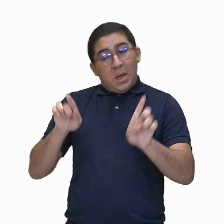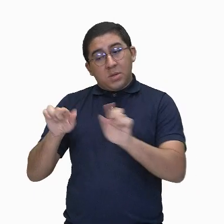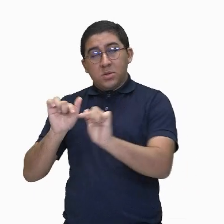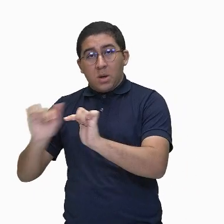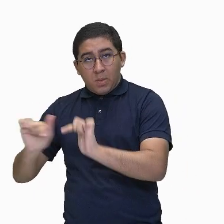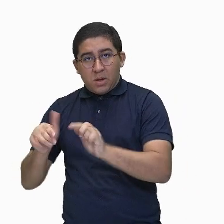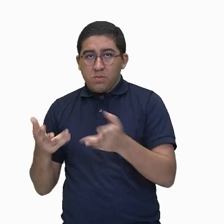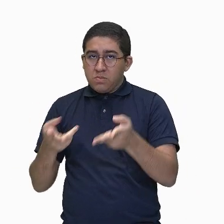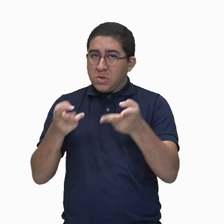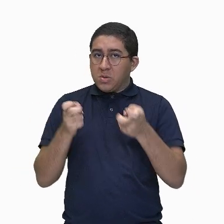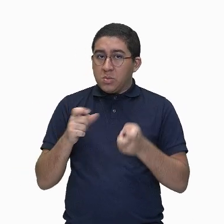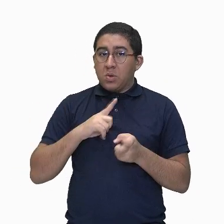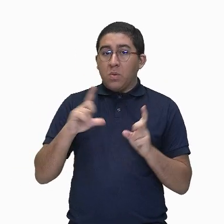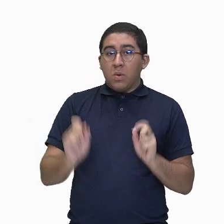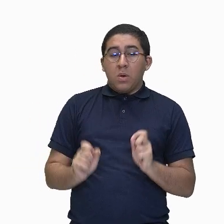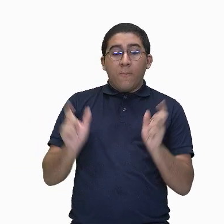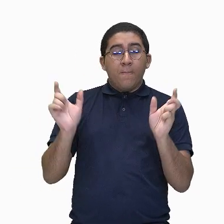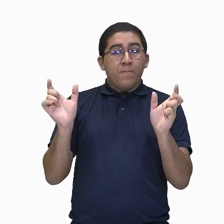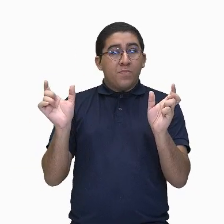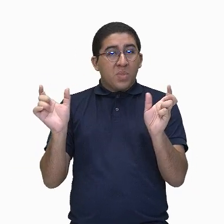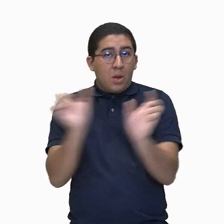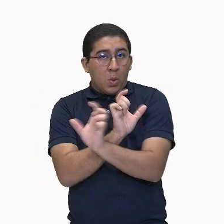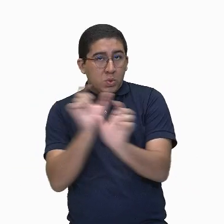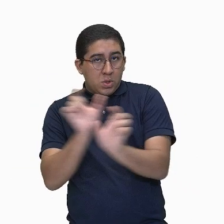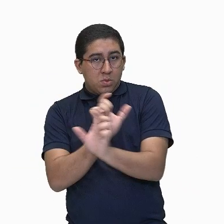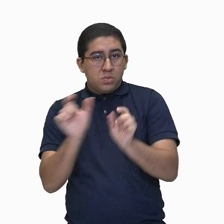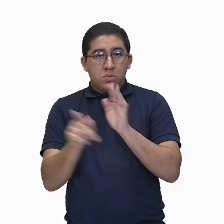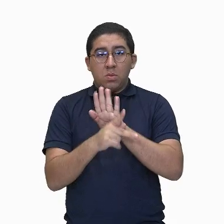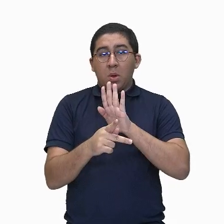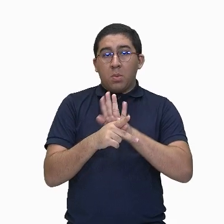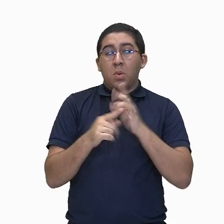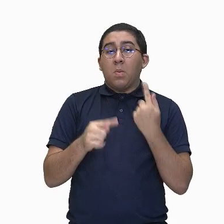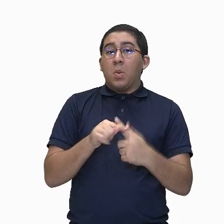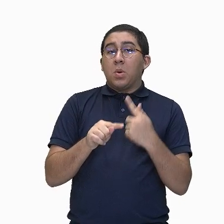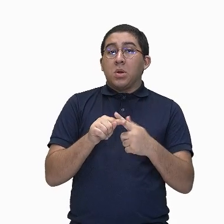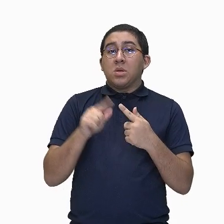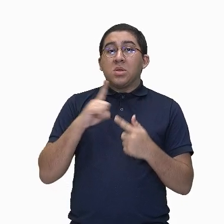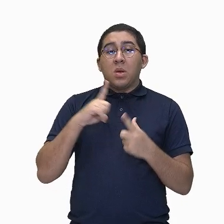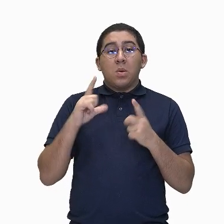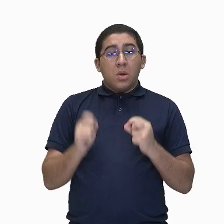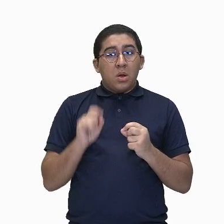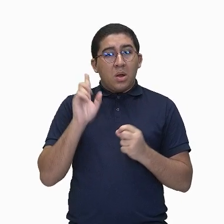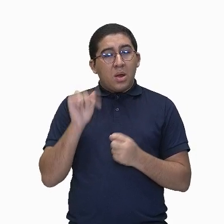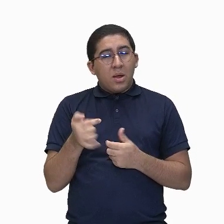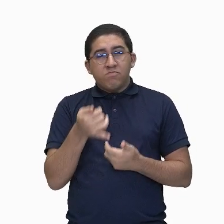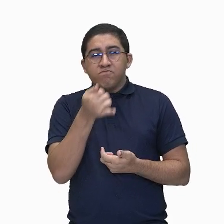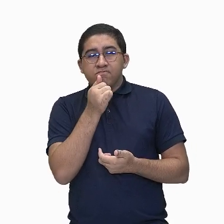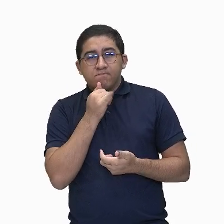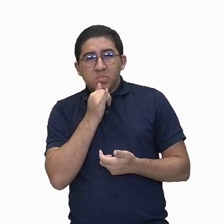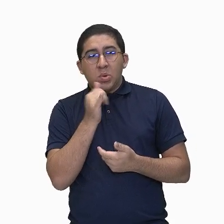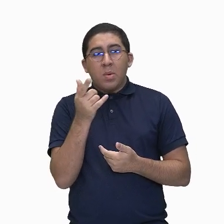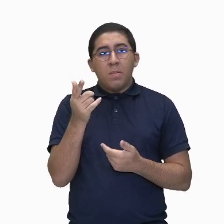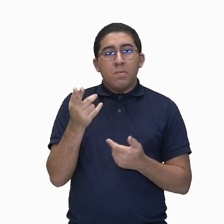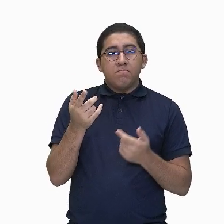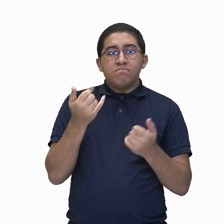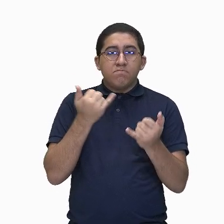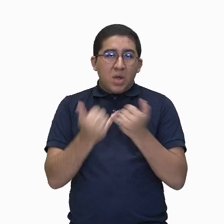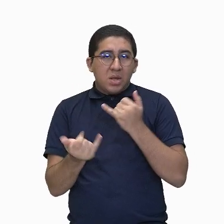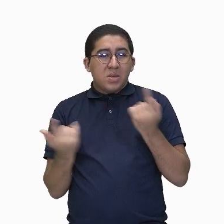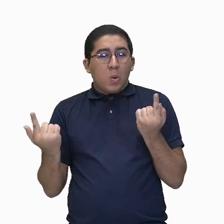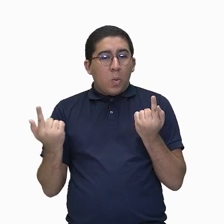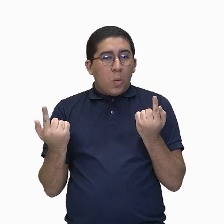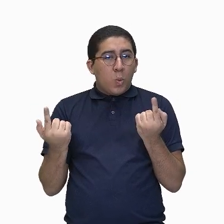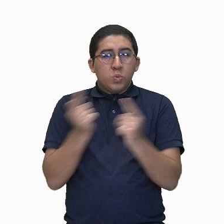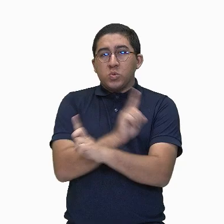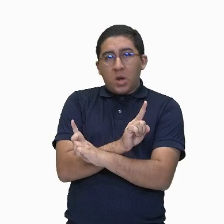que eu tenho uma conjunção adversativa. Por quê? Porque ela está dando um sentido contrário, oposto ao que